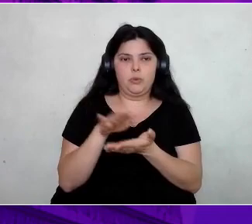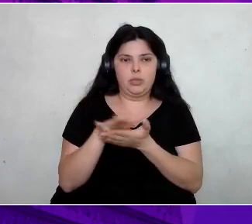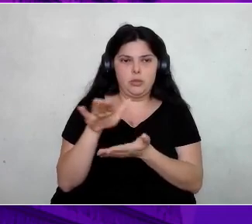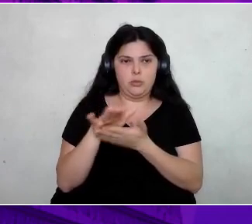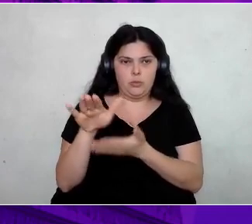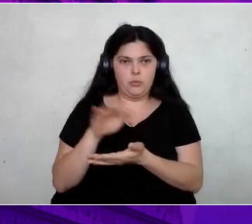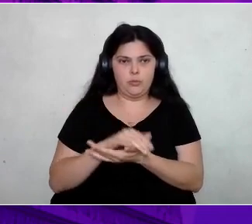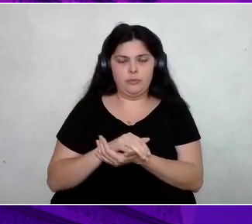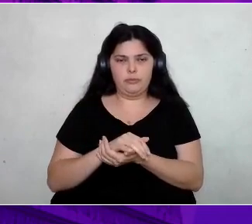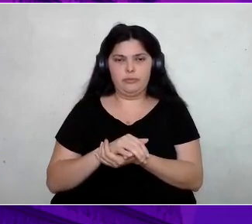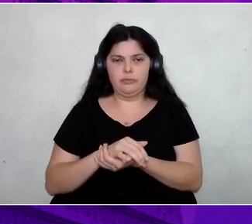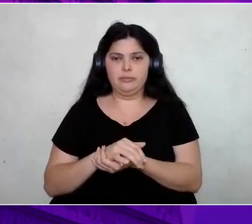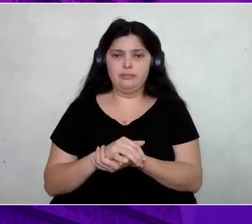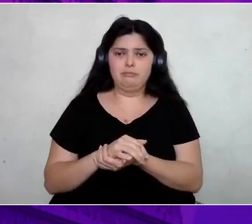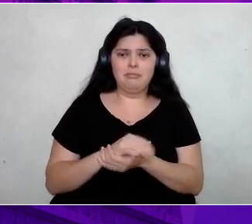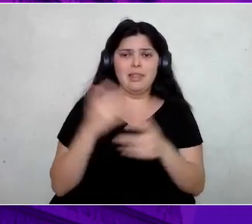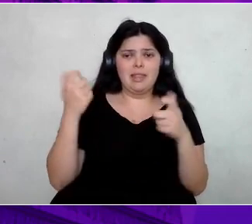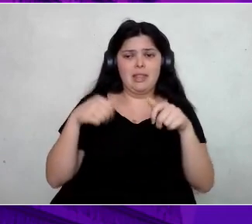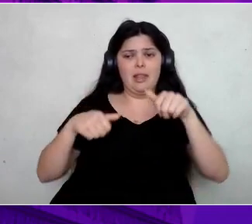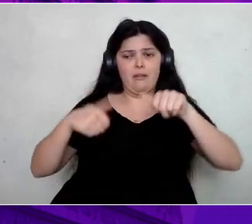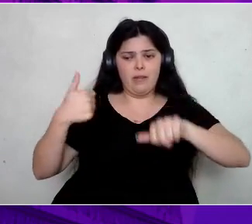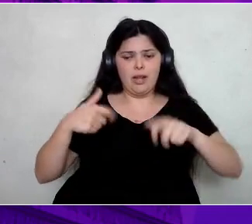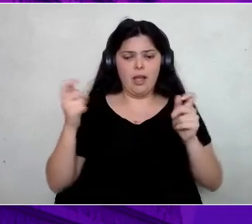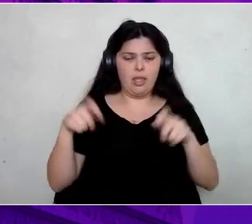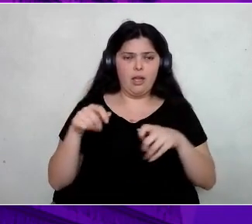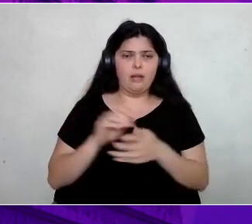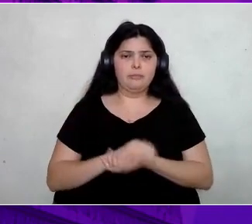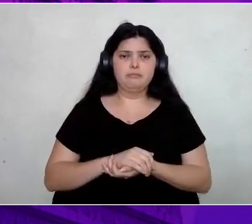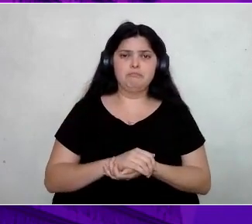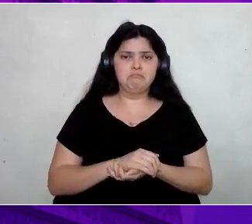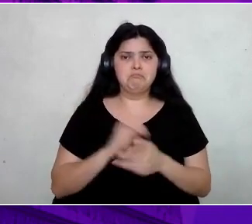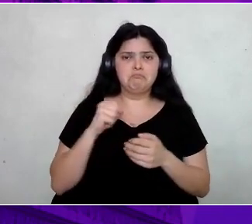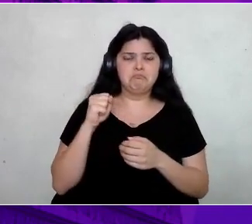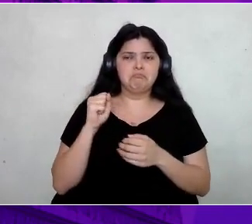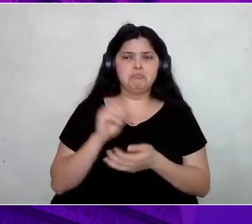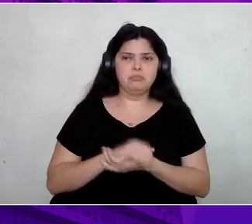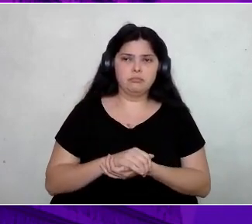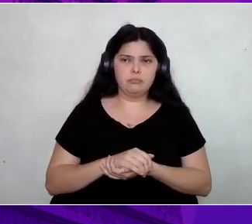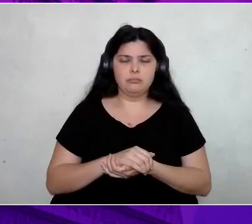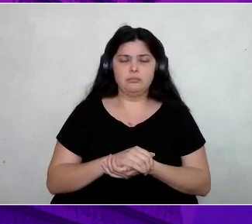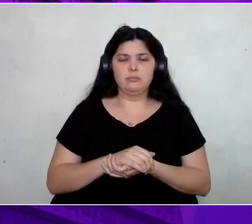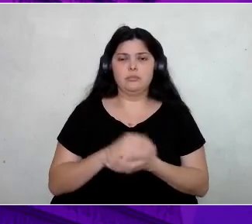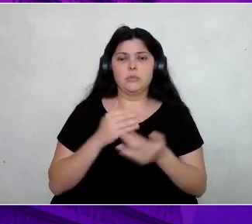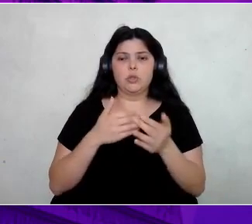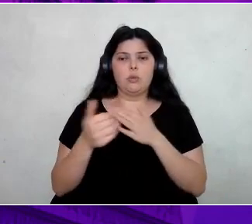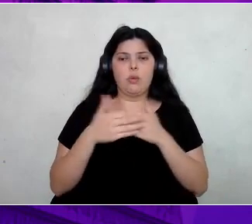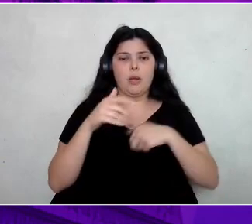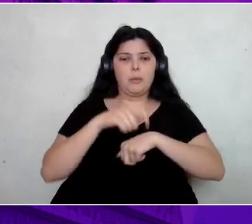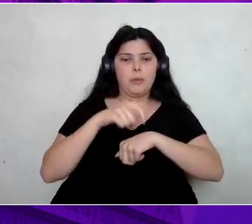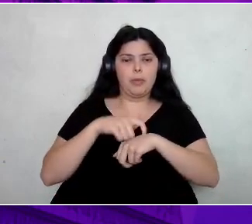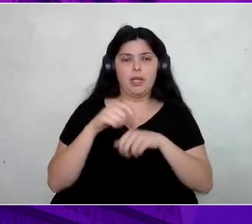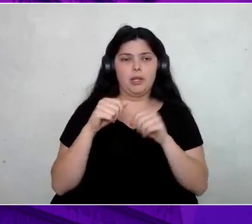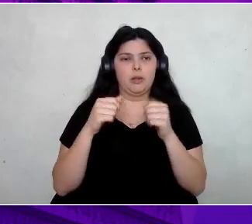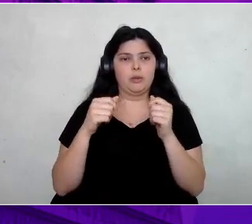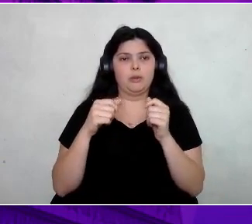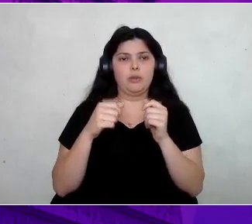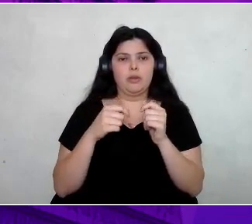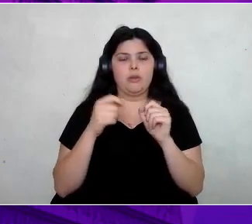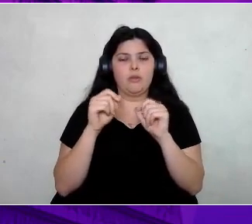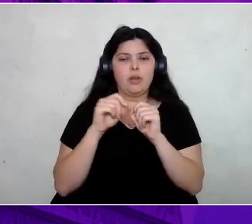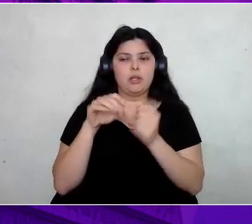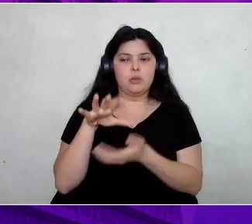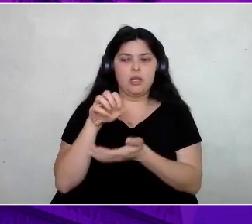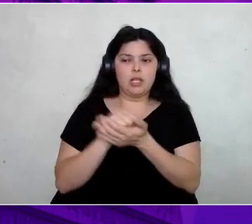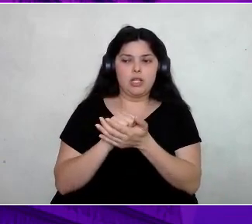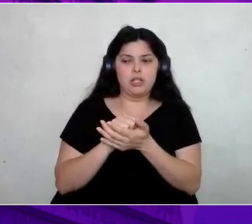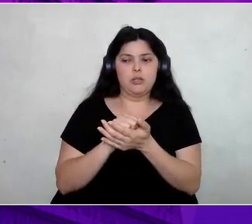Dá para medir isso? Dá. E assim, em qualquer momento, eu insiro um registro de falha